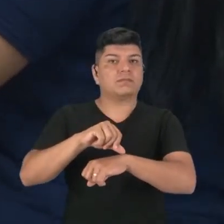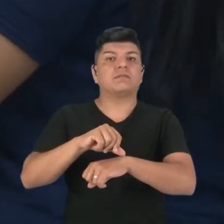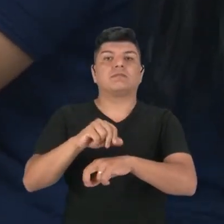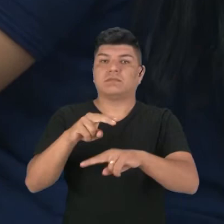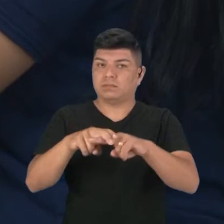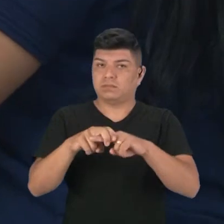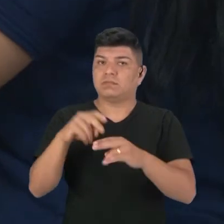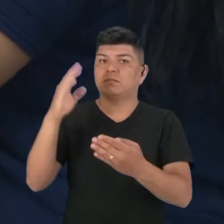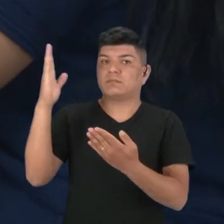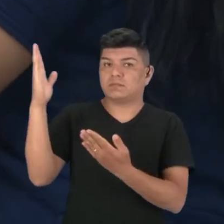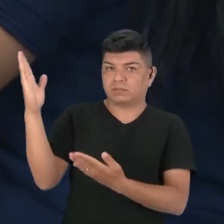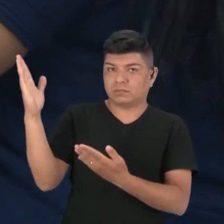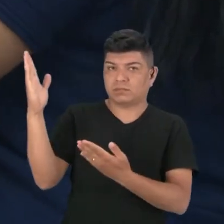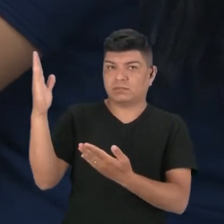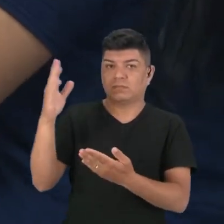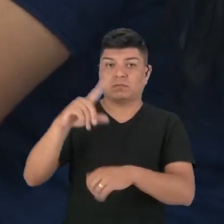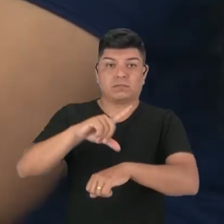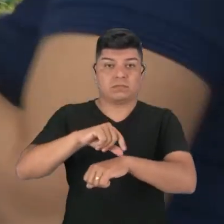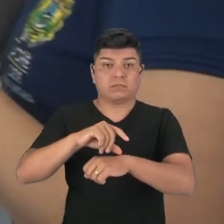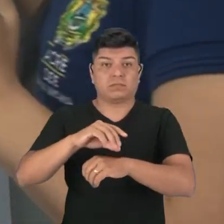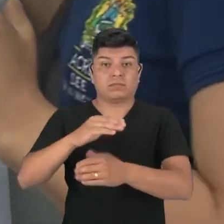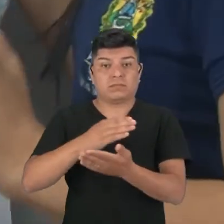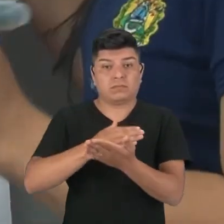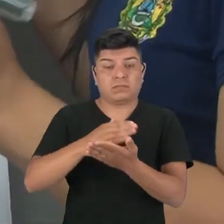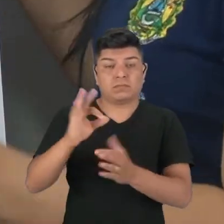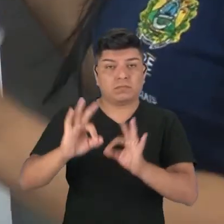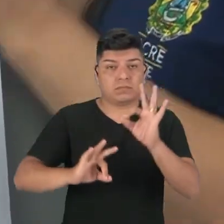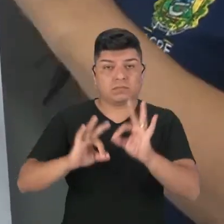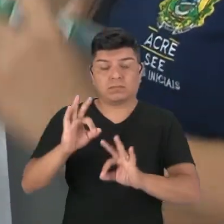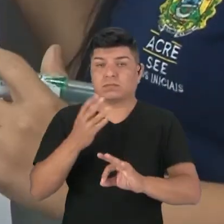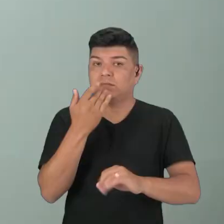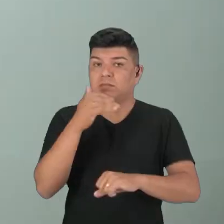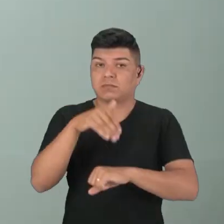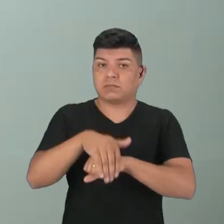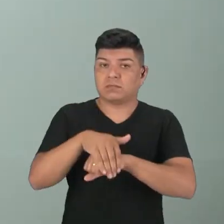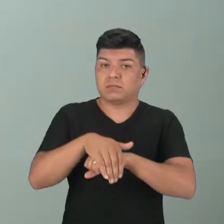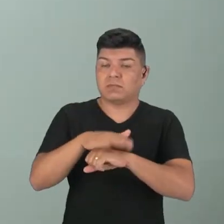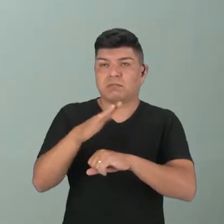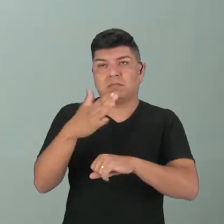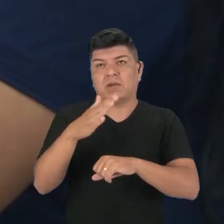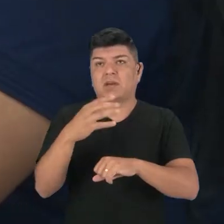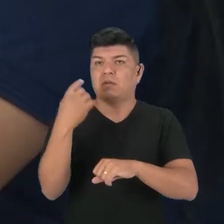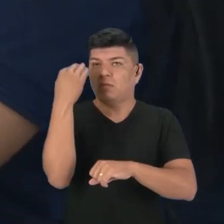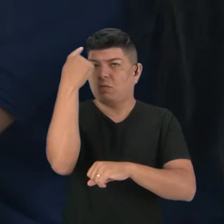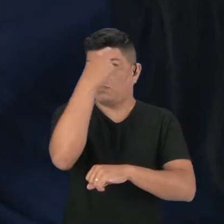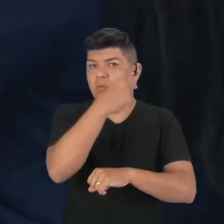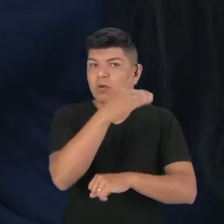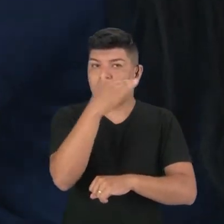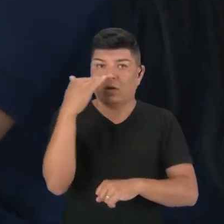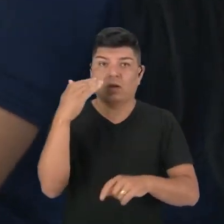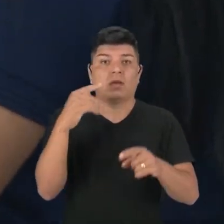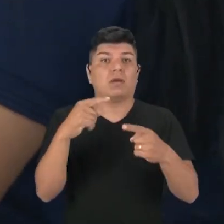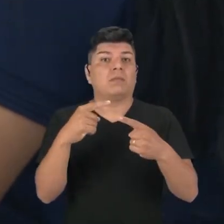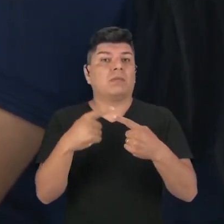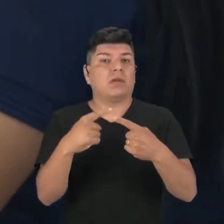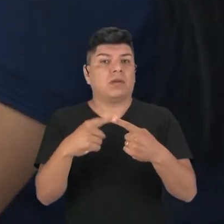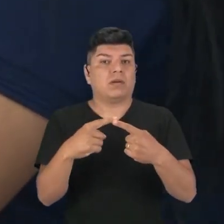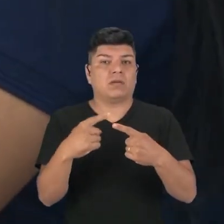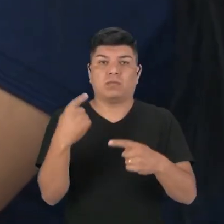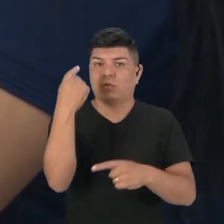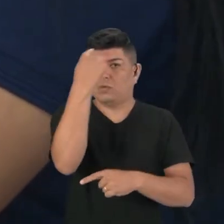minutos, ó. Horário inicial do preparo do jantar. Diz que ela levou 1 hora e meia. Então, esse ponteiro vai dar uma volta